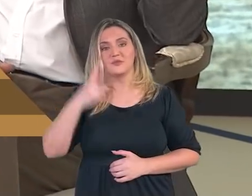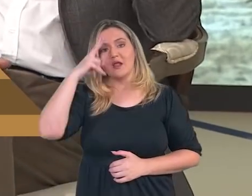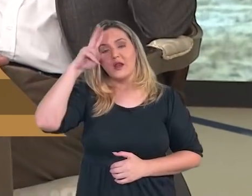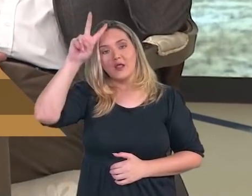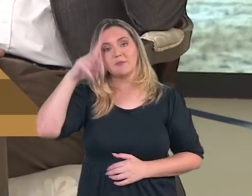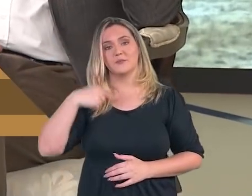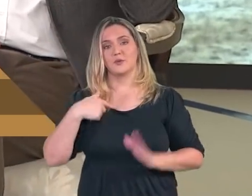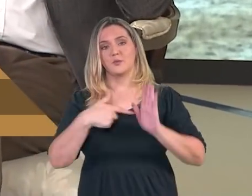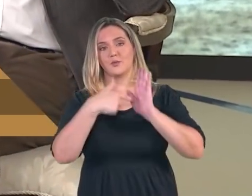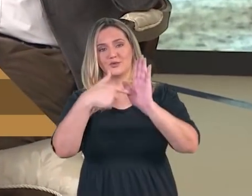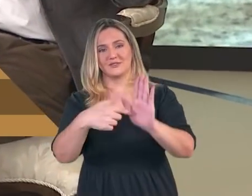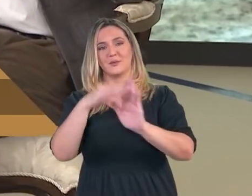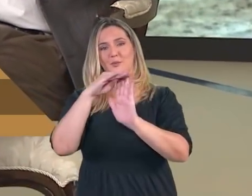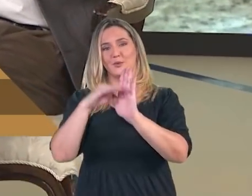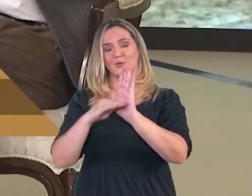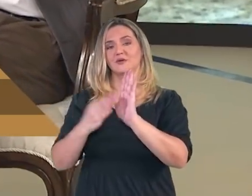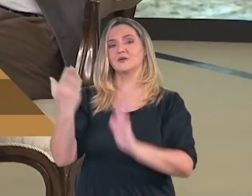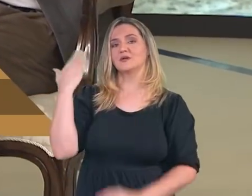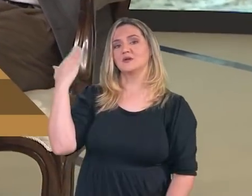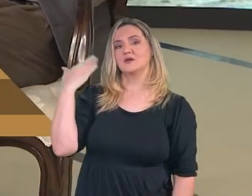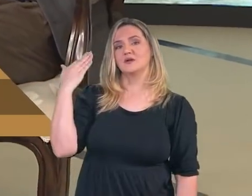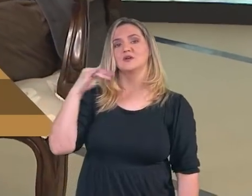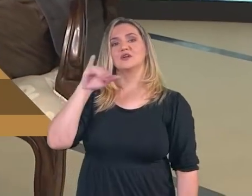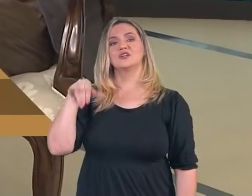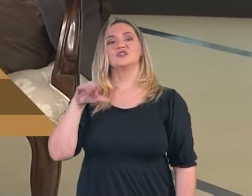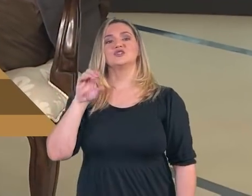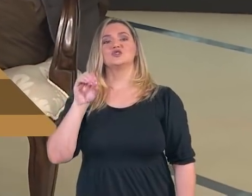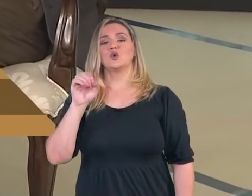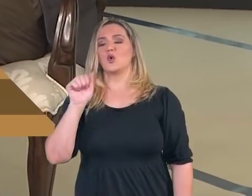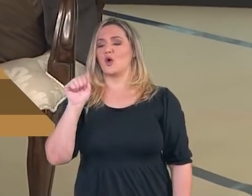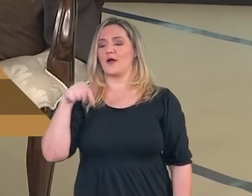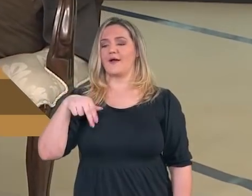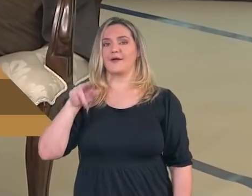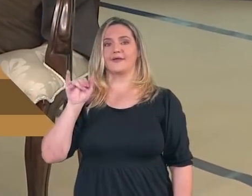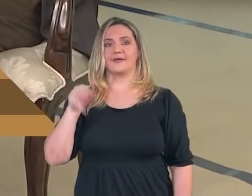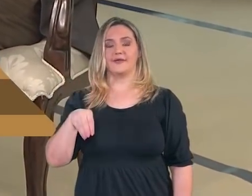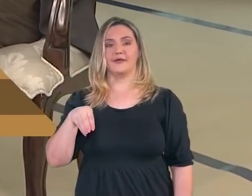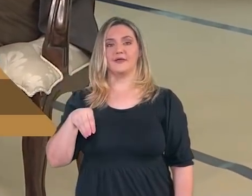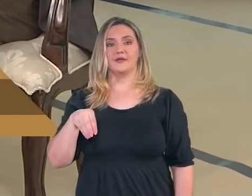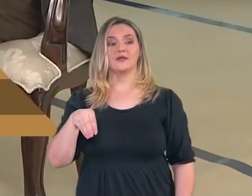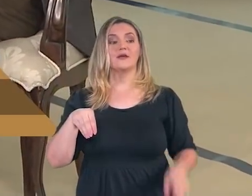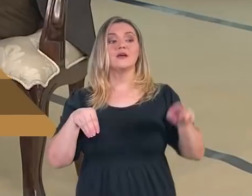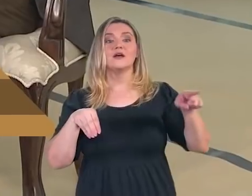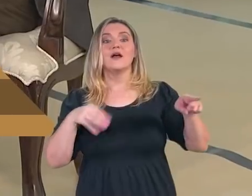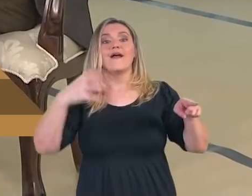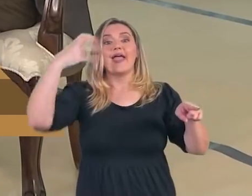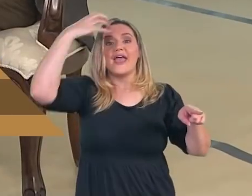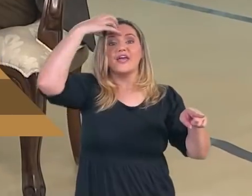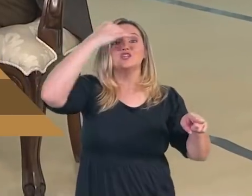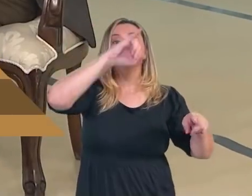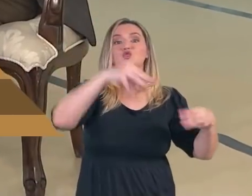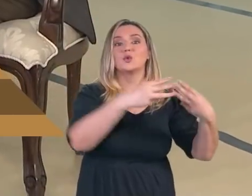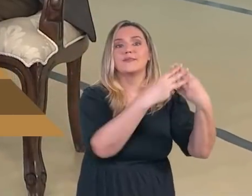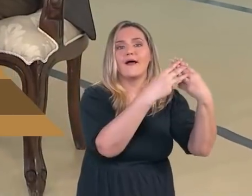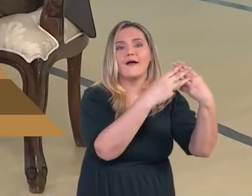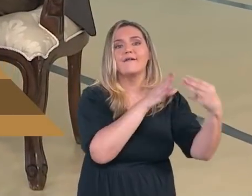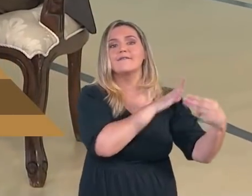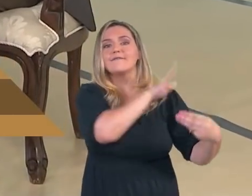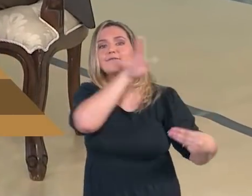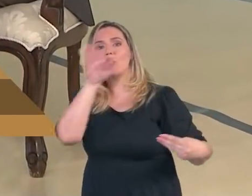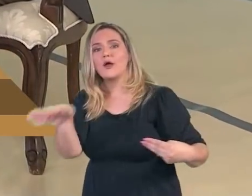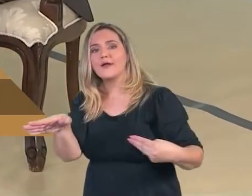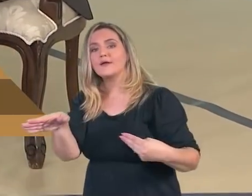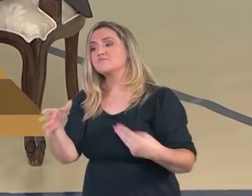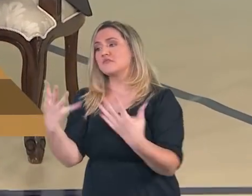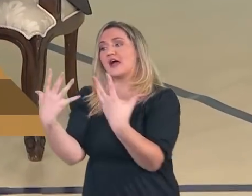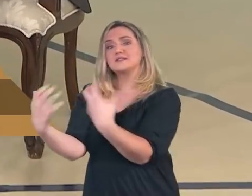conforme eu mostrei em programas anteriores, que Joaquim, rei de Judá, aceitou a comida do rei, o que implicava em sua lealdade para